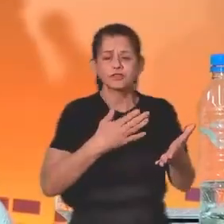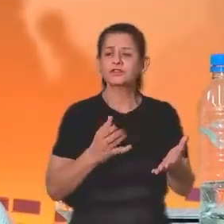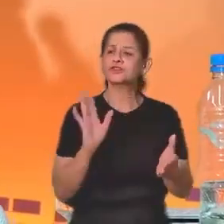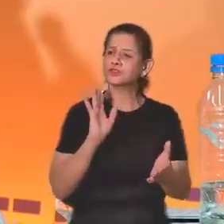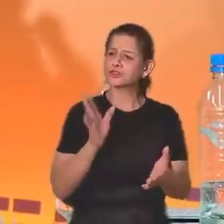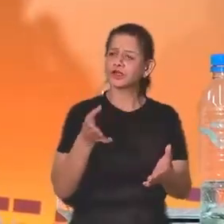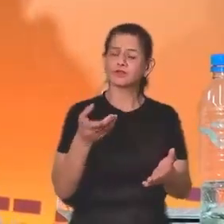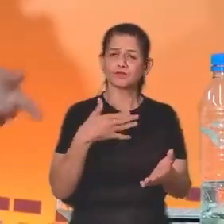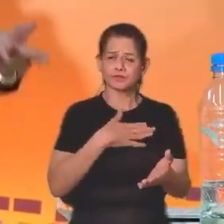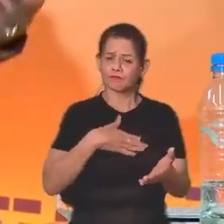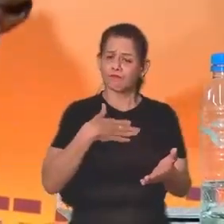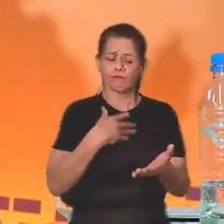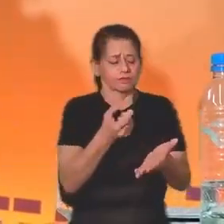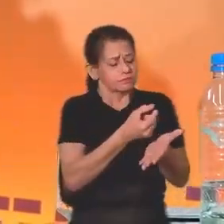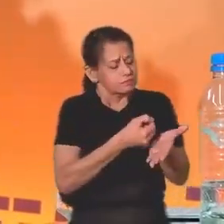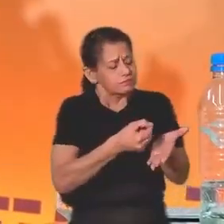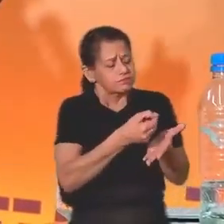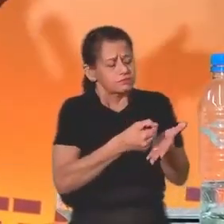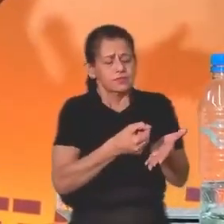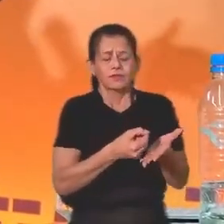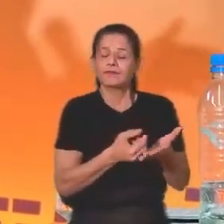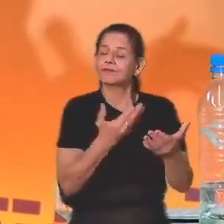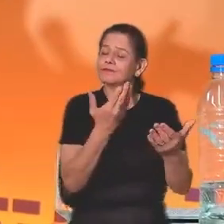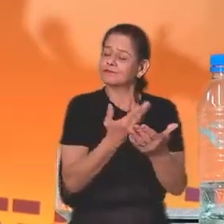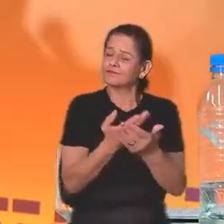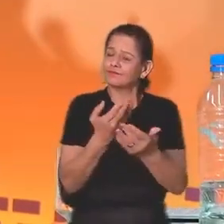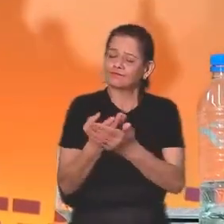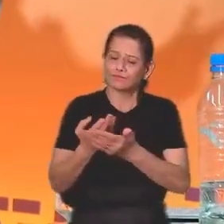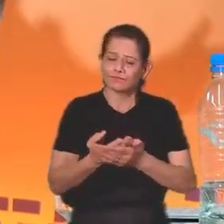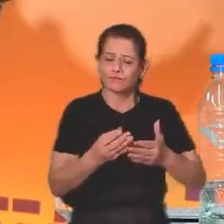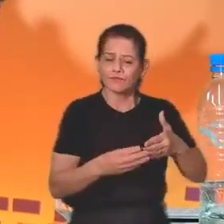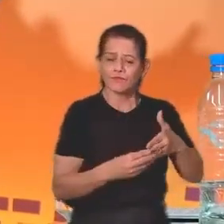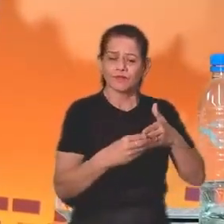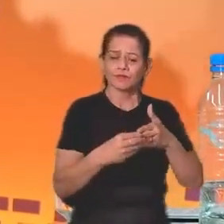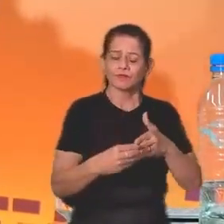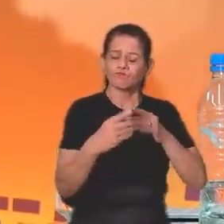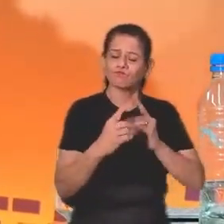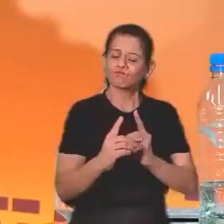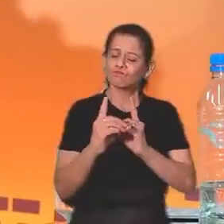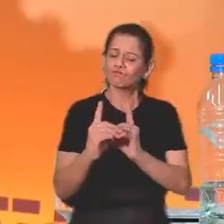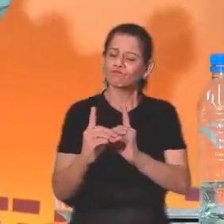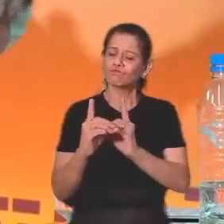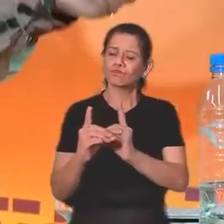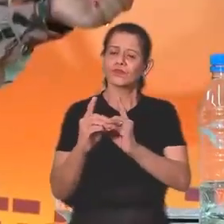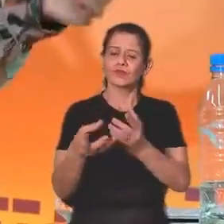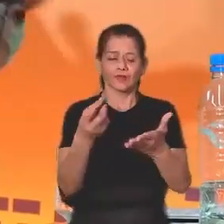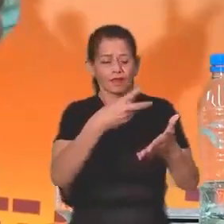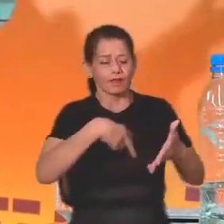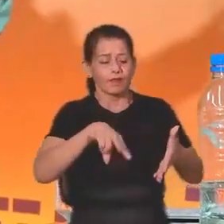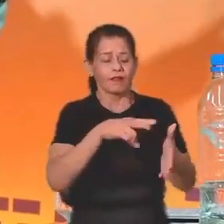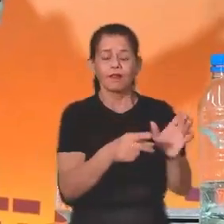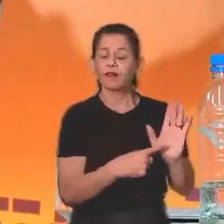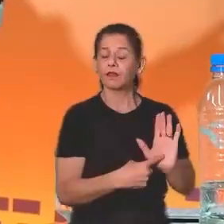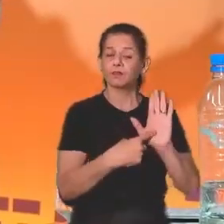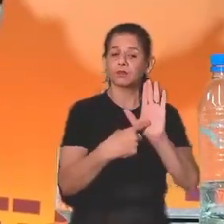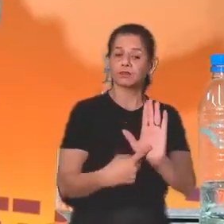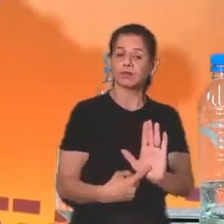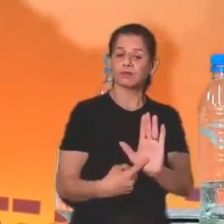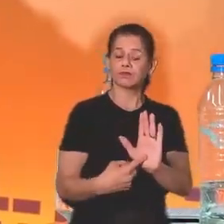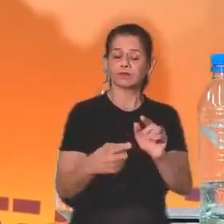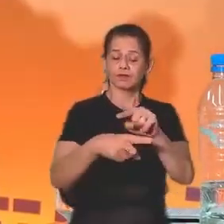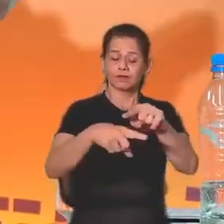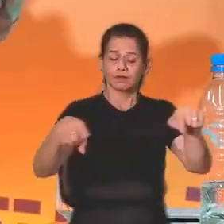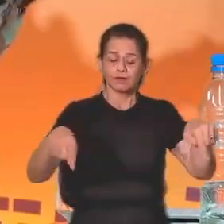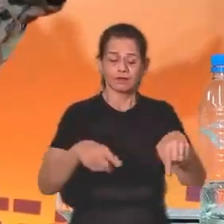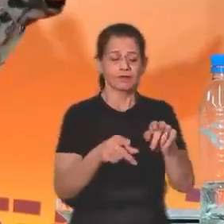ela, realmente. E ela é uma aluna que eu acompanhei, que no 9º ano ela me mostra, eu não estou mais em sala de aula,